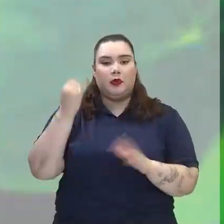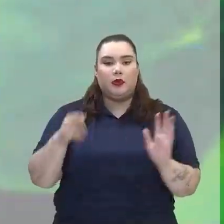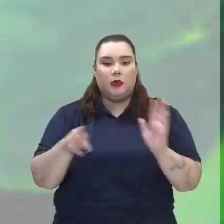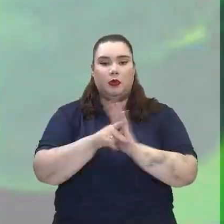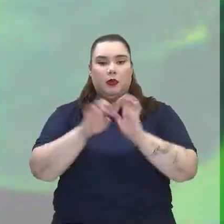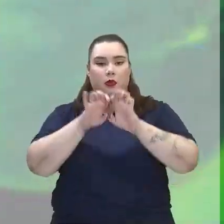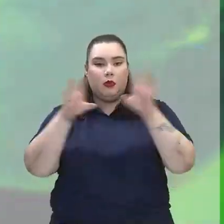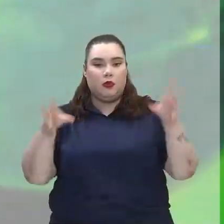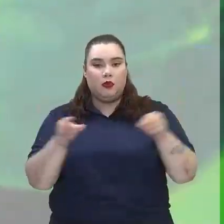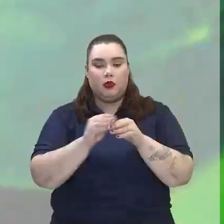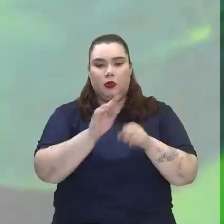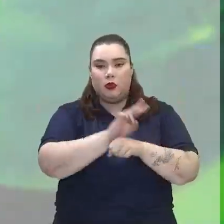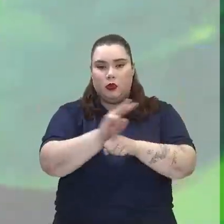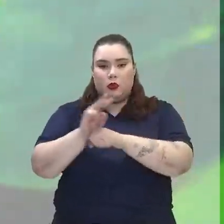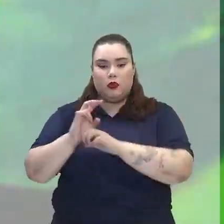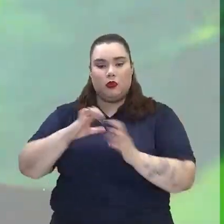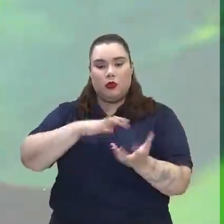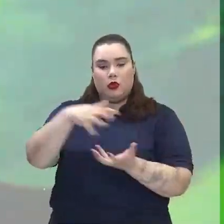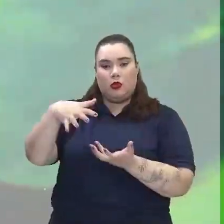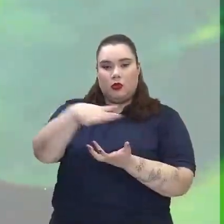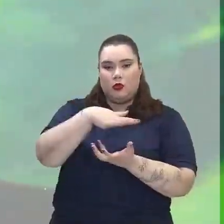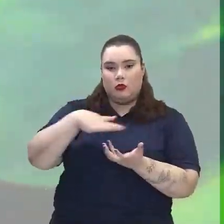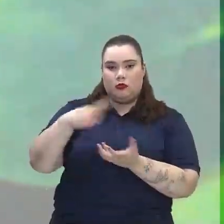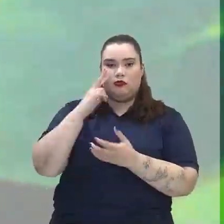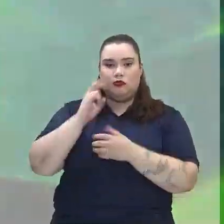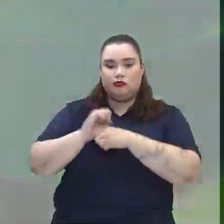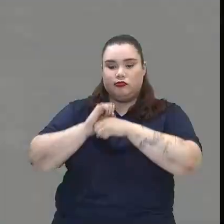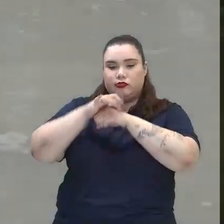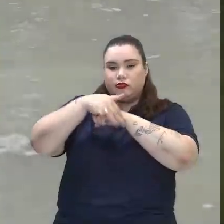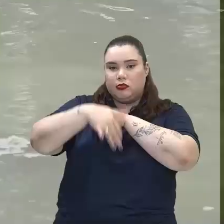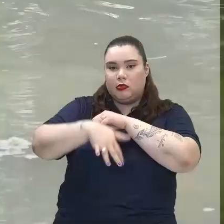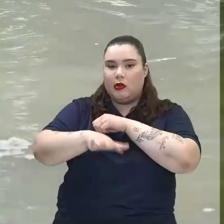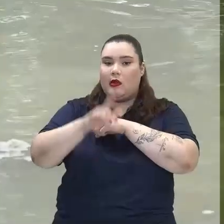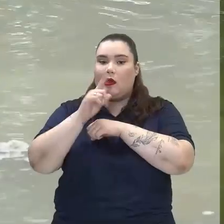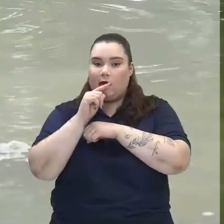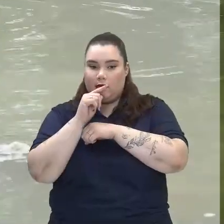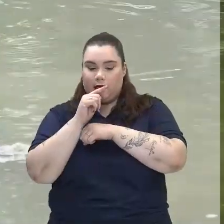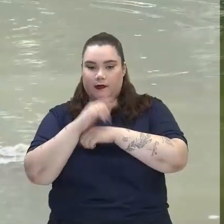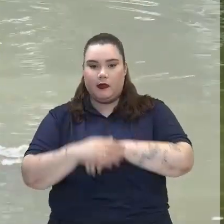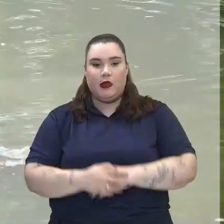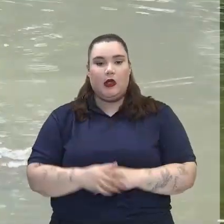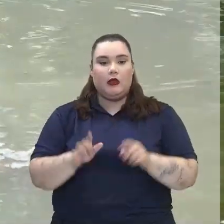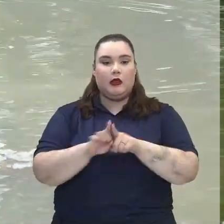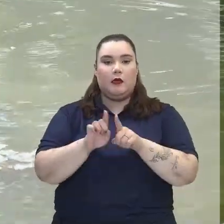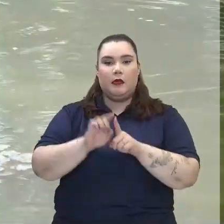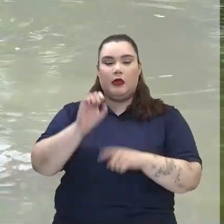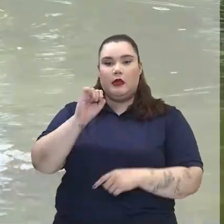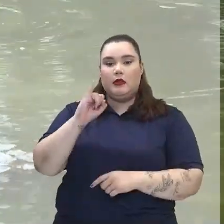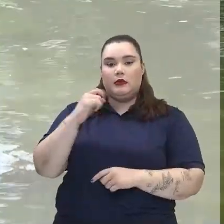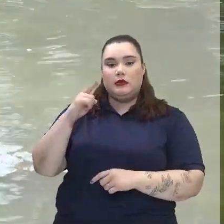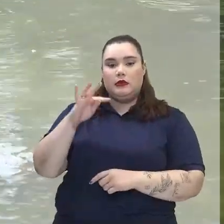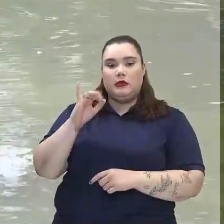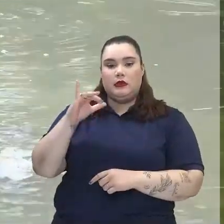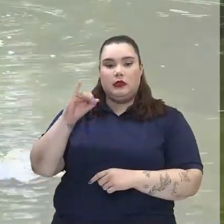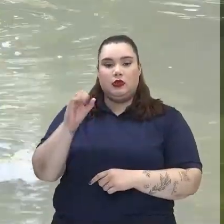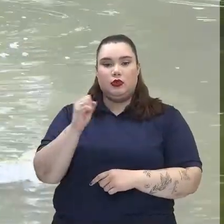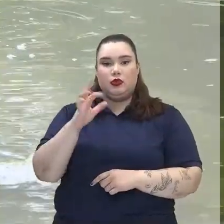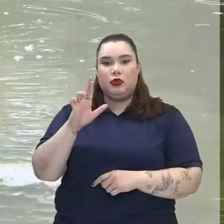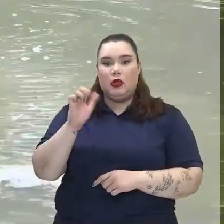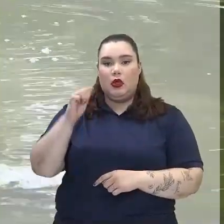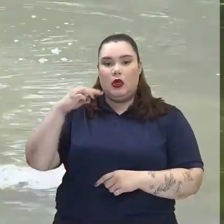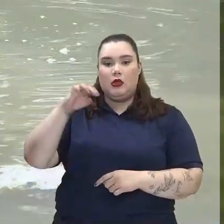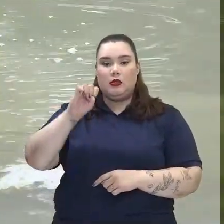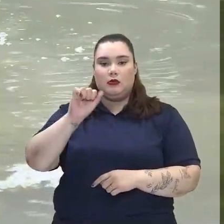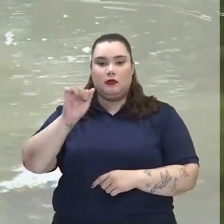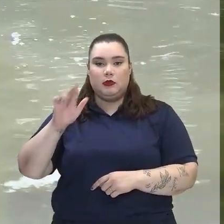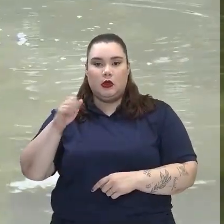protegem ecossistemas sensíveis, como nascentes ou restingas. Sítios Ramsar são áreas úmidas reconhecidas